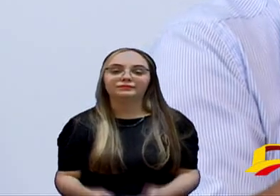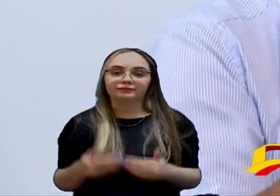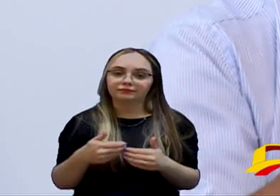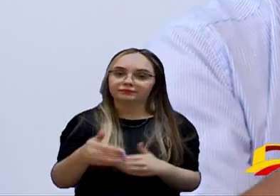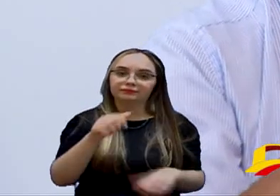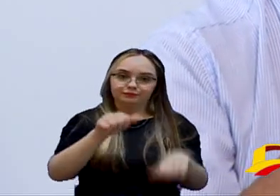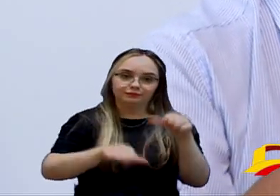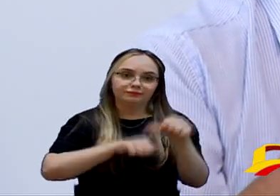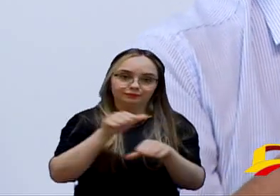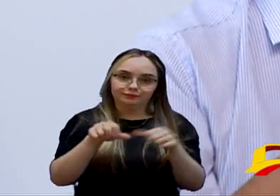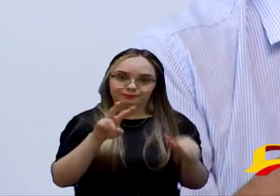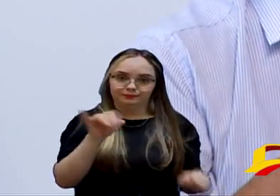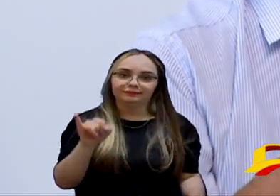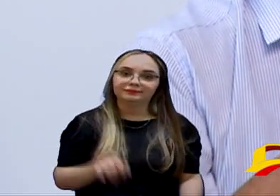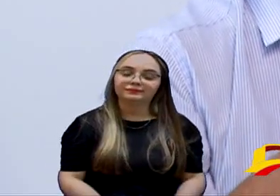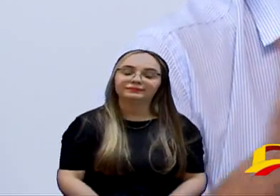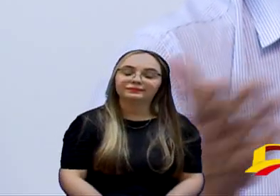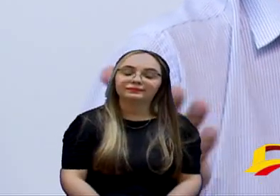revitalizar